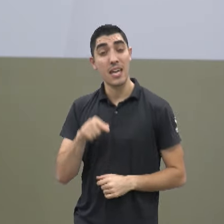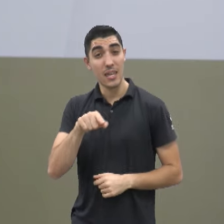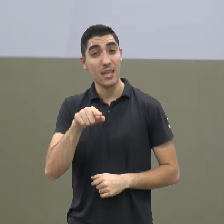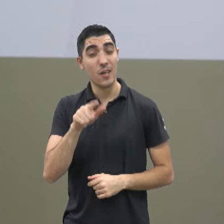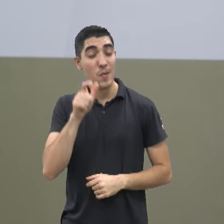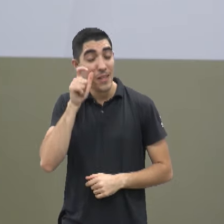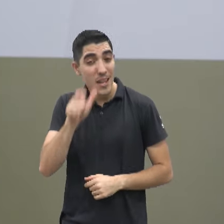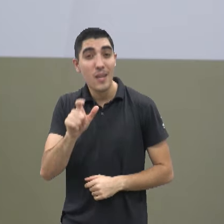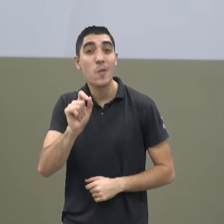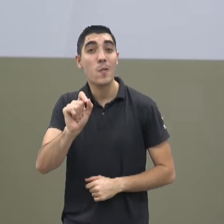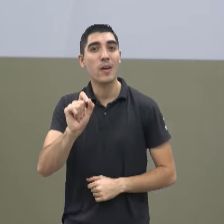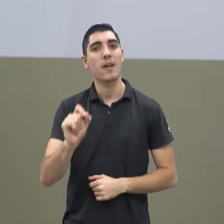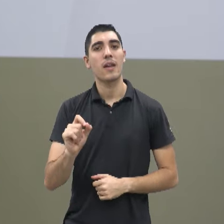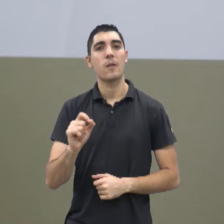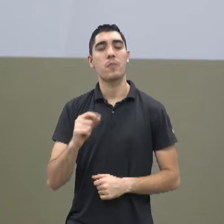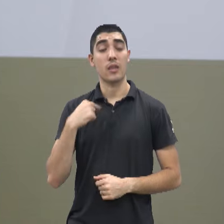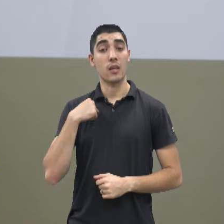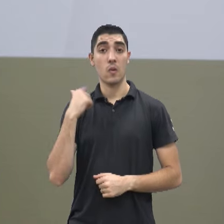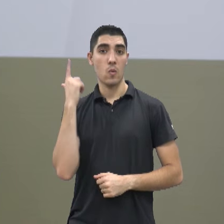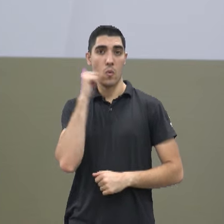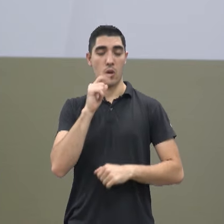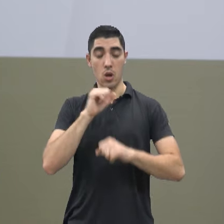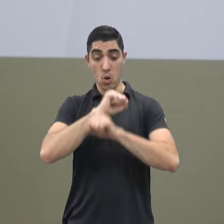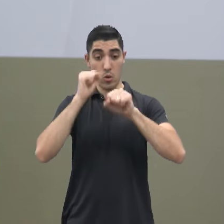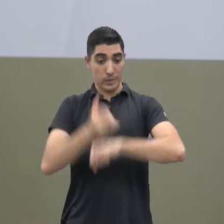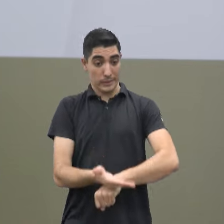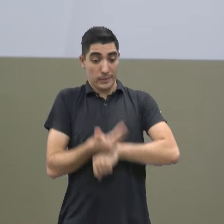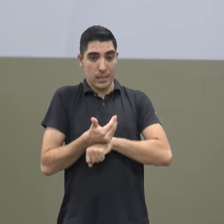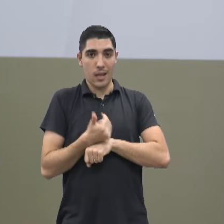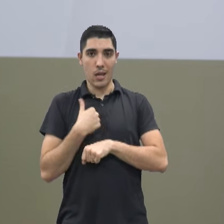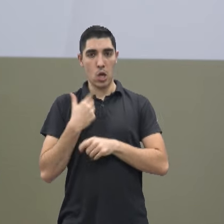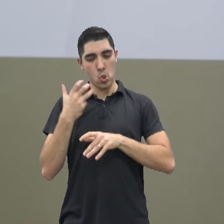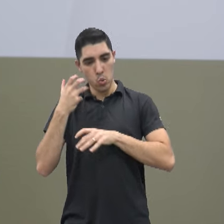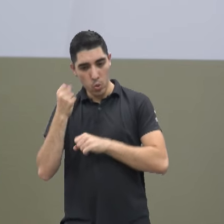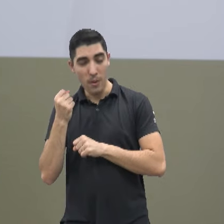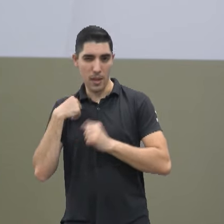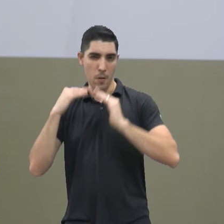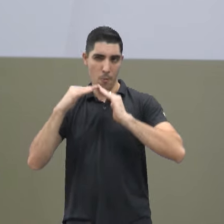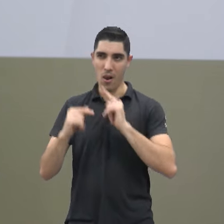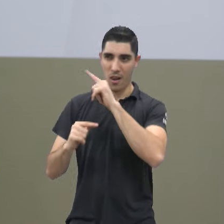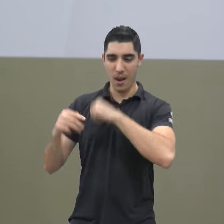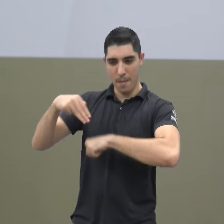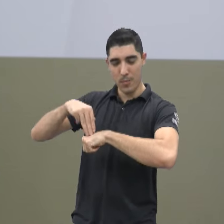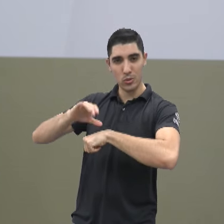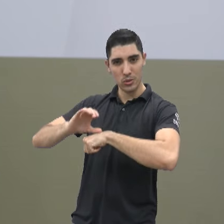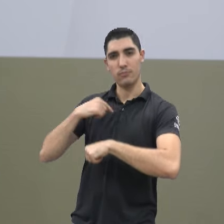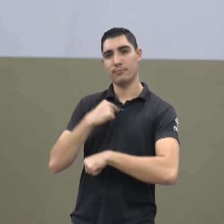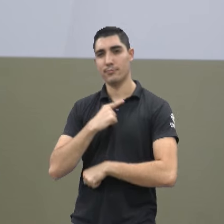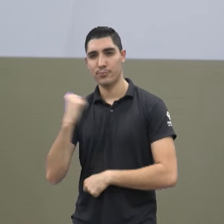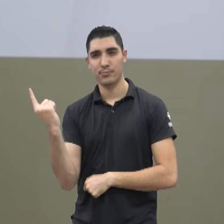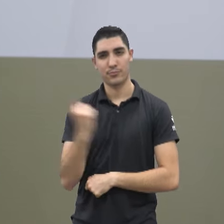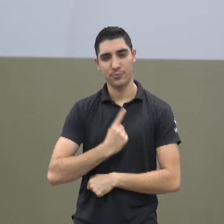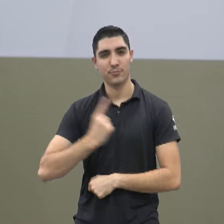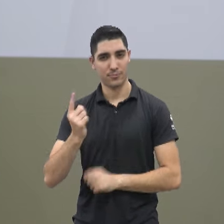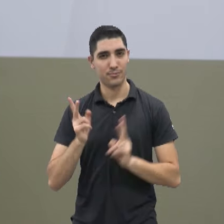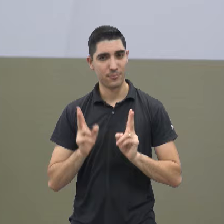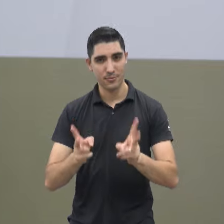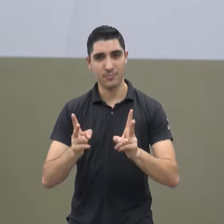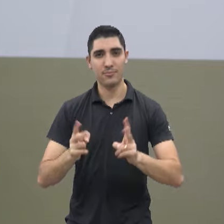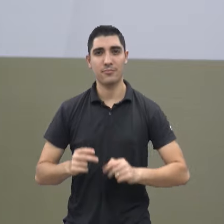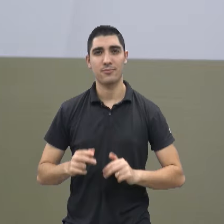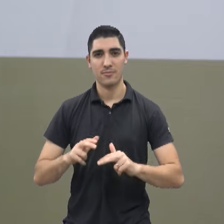correr, conseguia correr, né? E acordei muito cedo, dormi aqui em São José. Na época eu morava em Mogi e voltava. E aí eu saí 7 horas da manhã para correr, né?